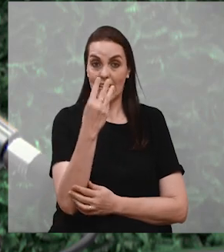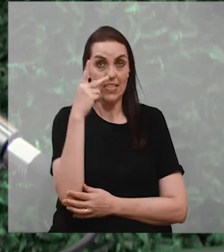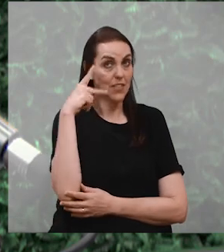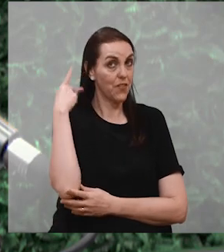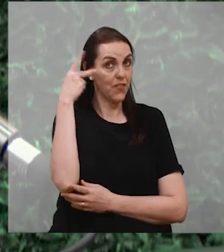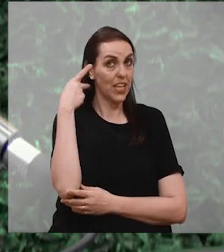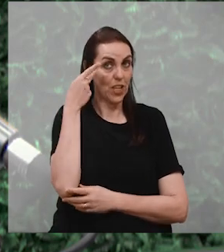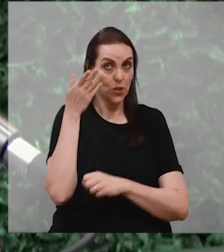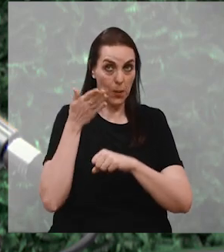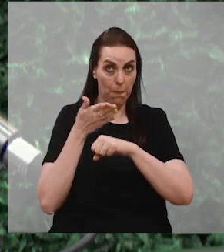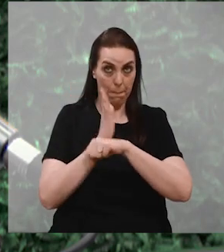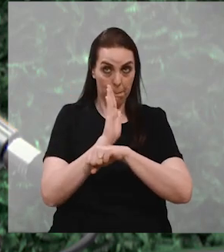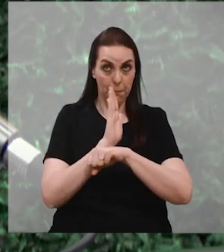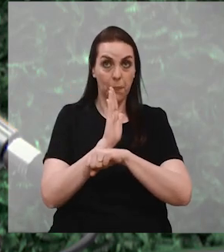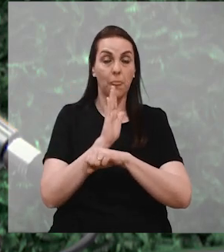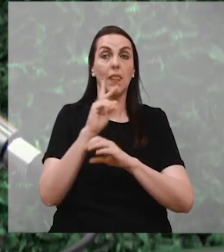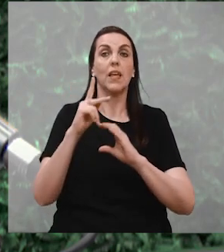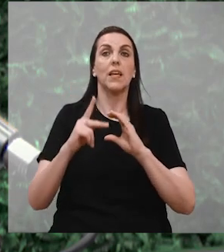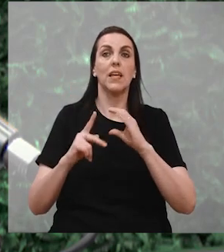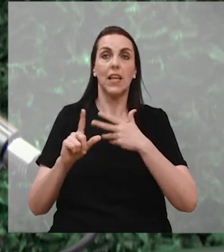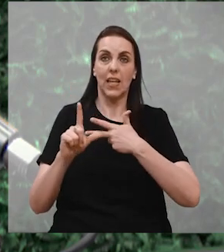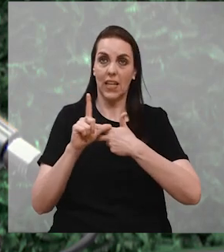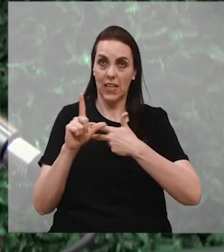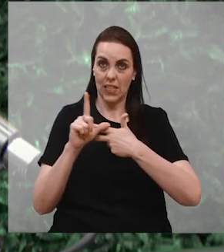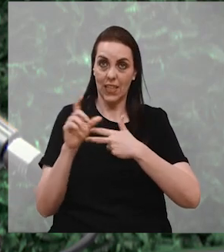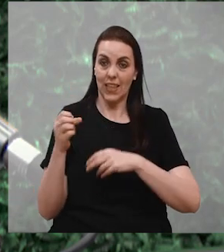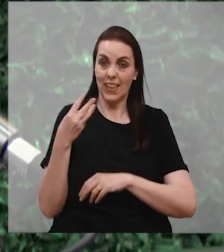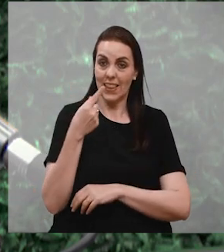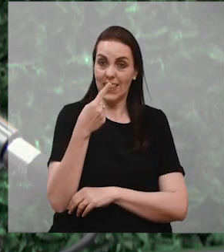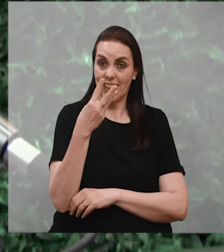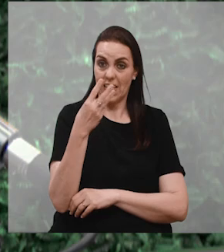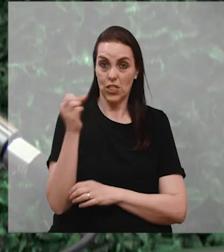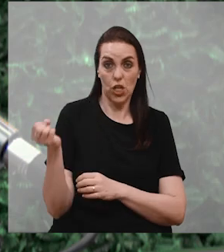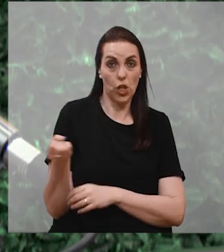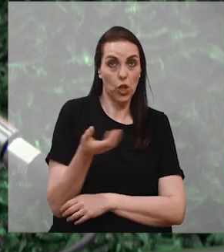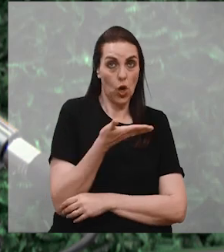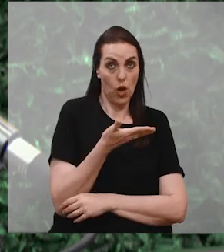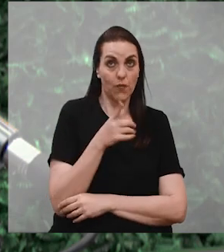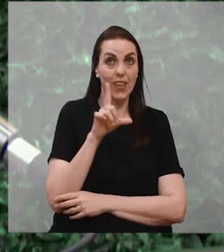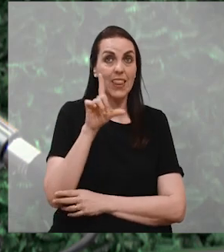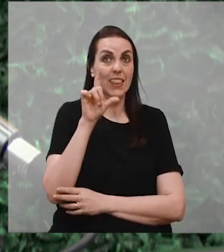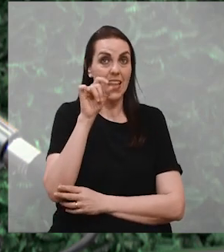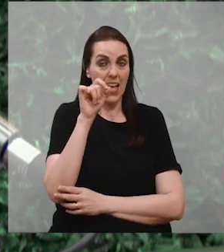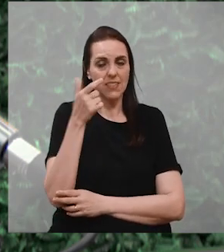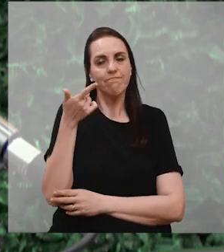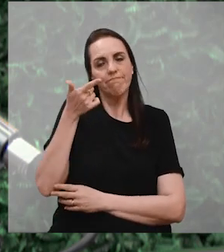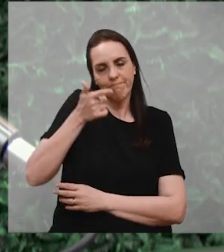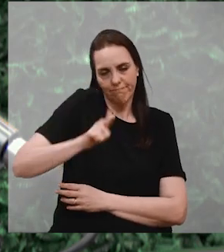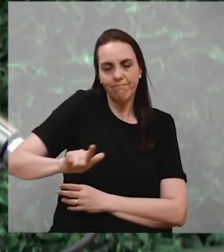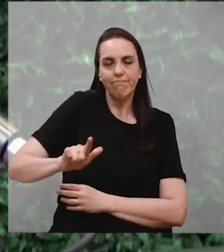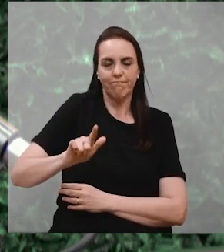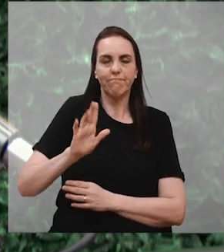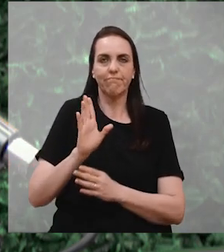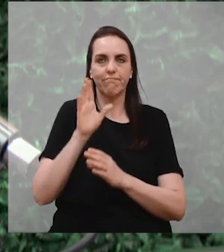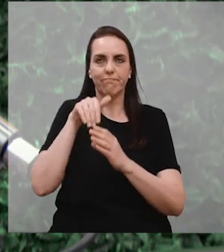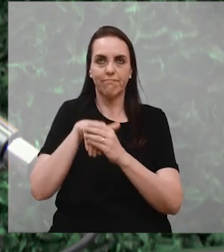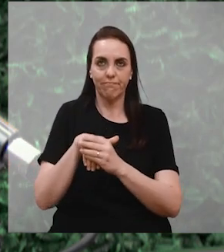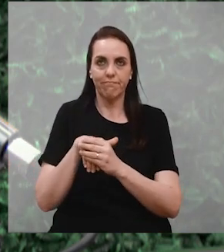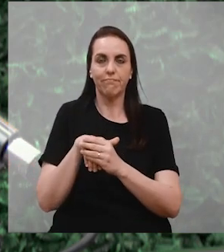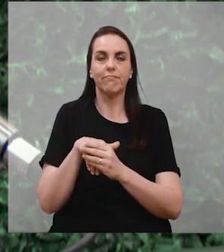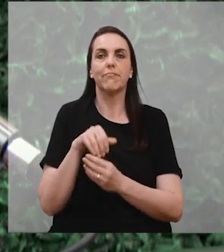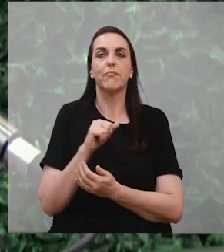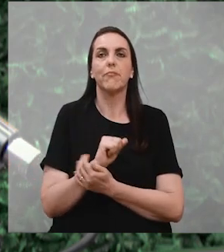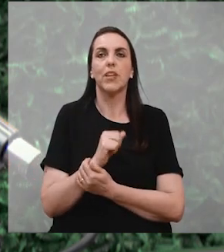13 vereadores eleitos, então a Casa Legislativa vem com 13 novos, 10 reeleitos, do número